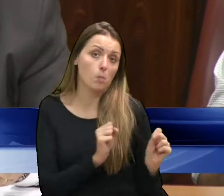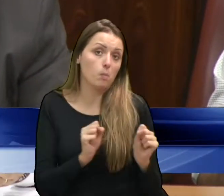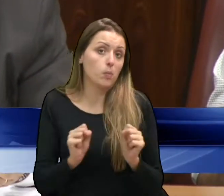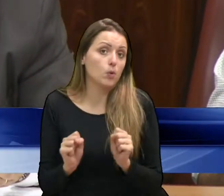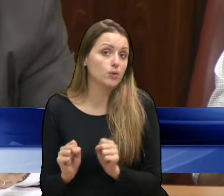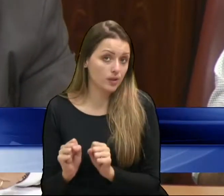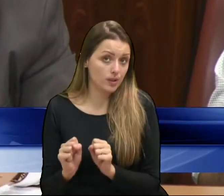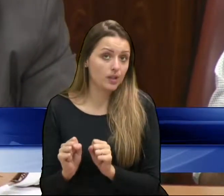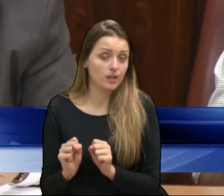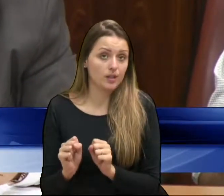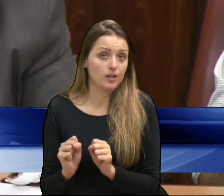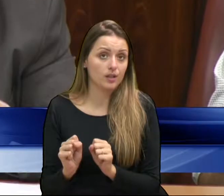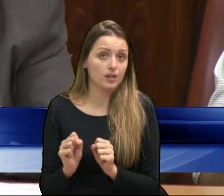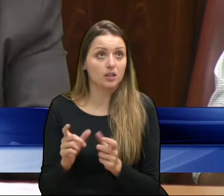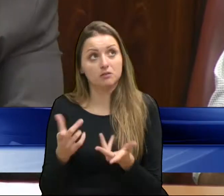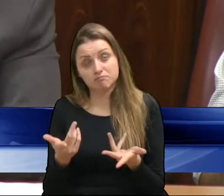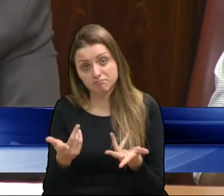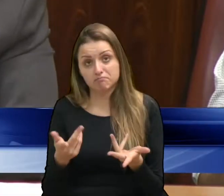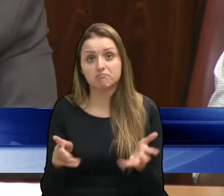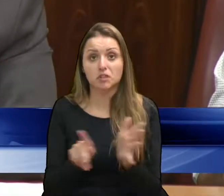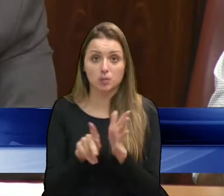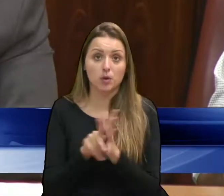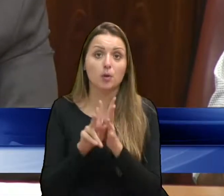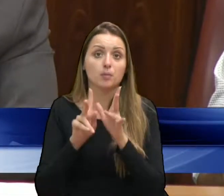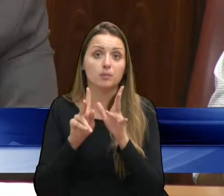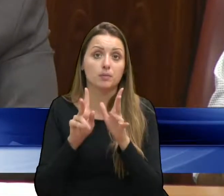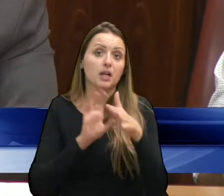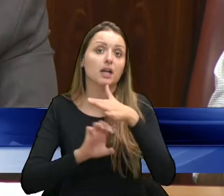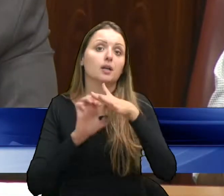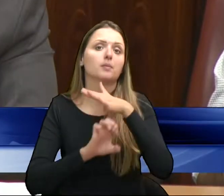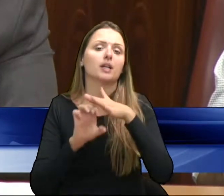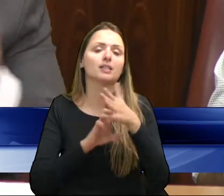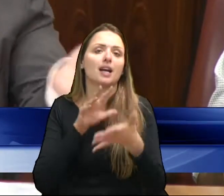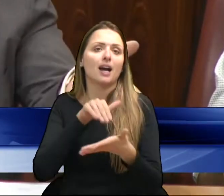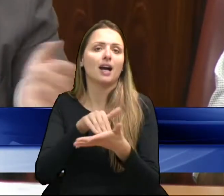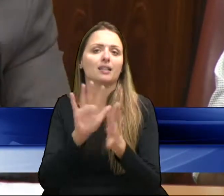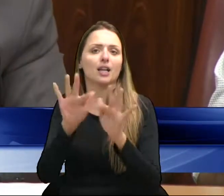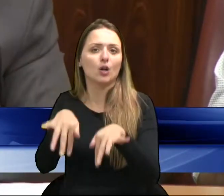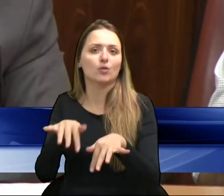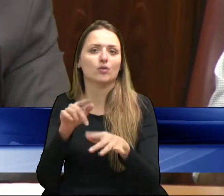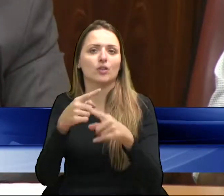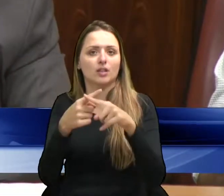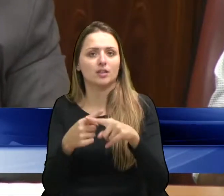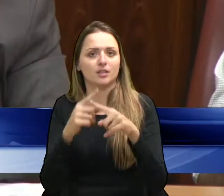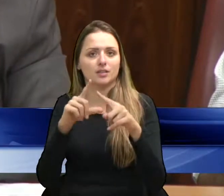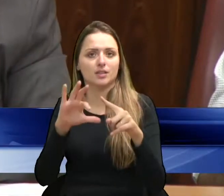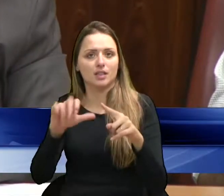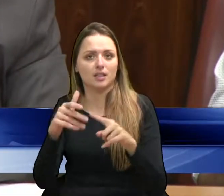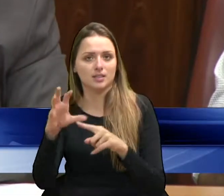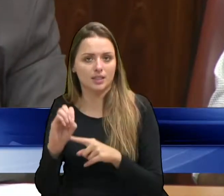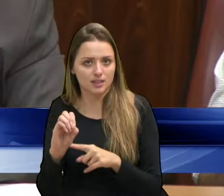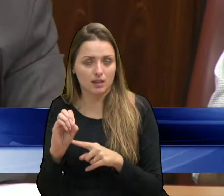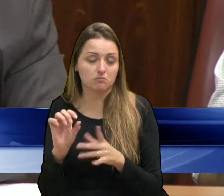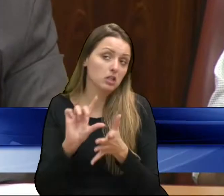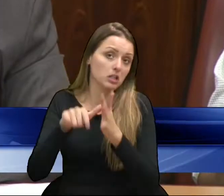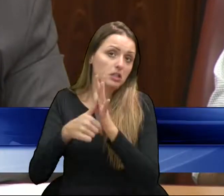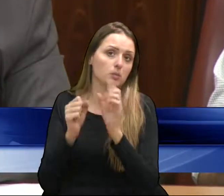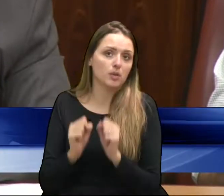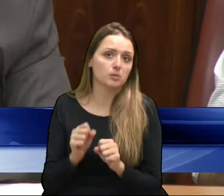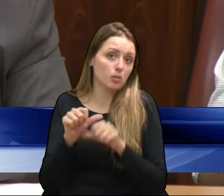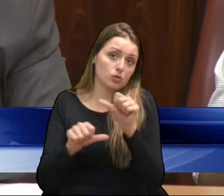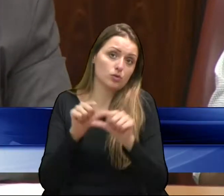estaria dentro da capacidade dele até que se conclua a licitação, mas daqui a pouco ele pode trocar, e o único beneficiado vai ser o